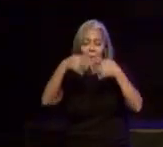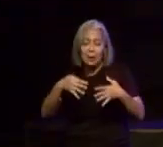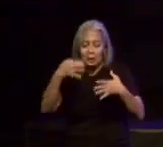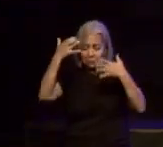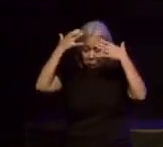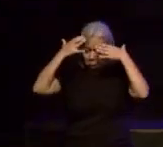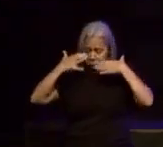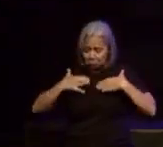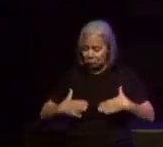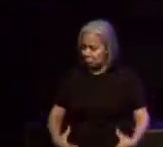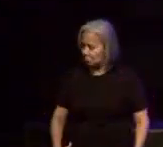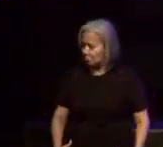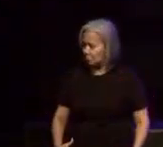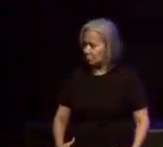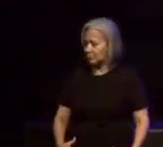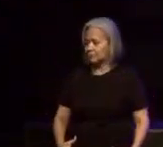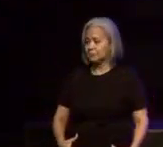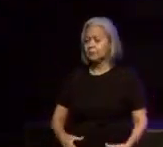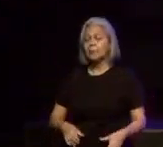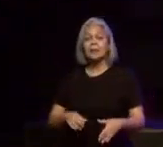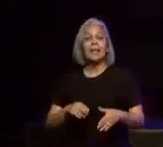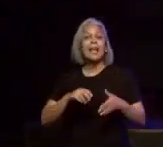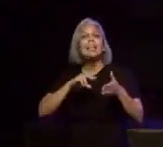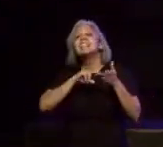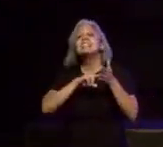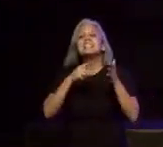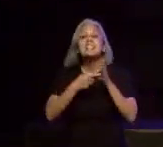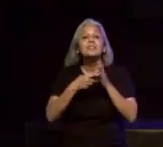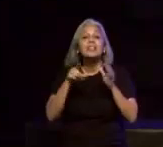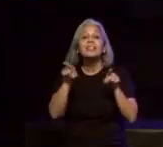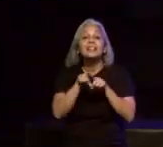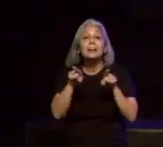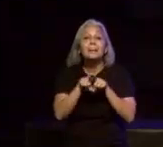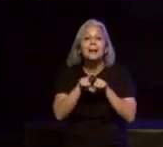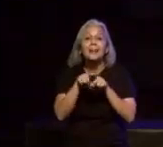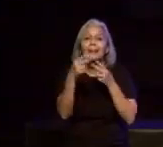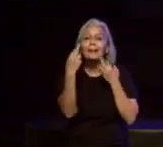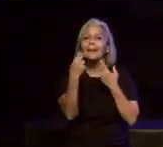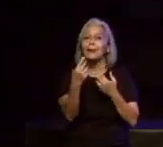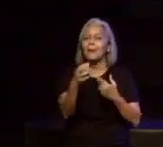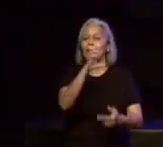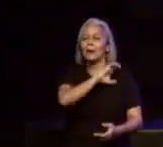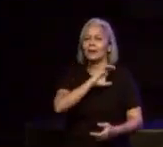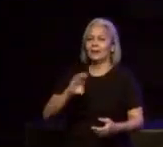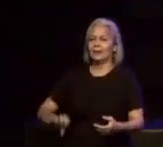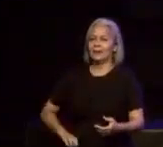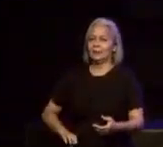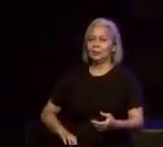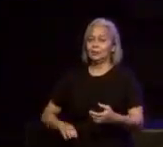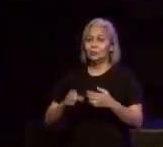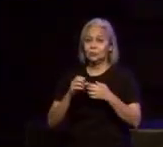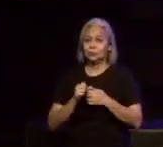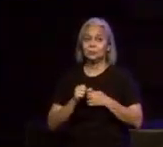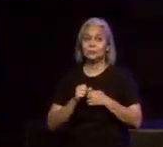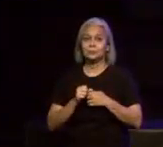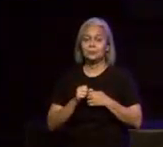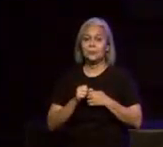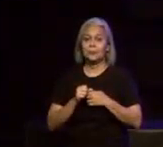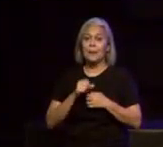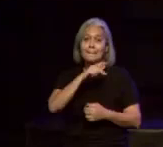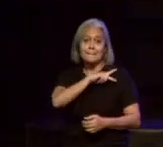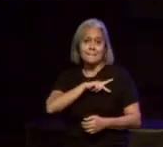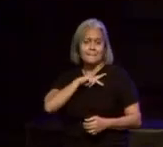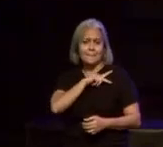de partes, ok. O mesmo acontece com relação a Cristo. Da mesma maneira com Jesus. O que Paulo